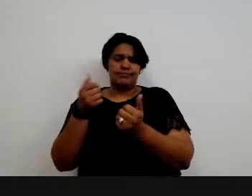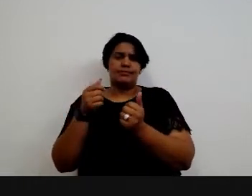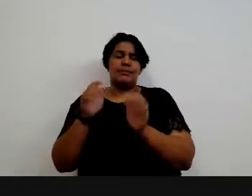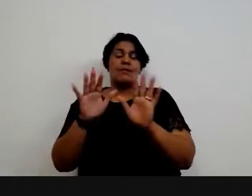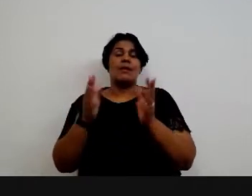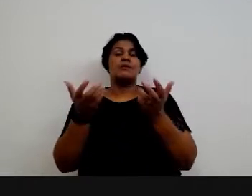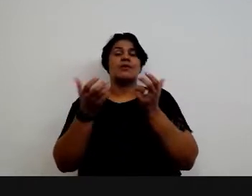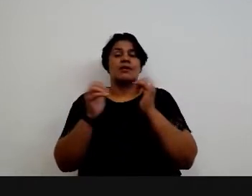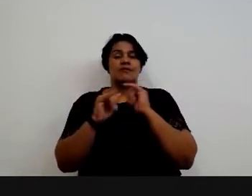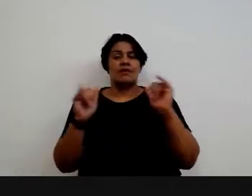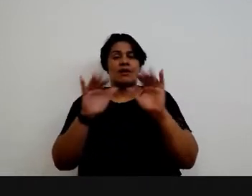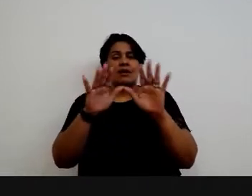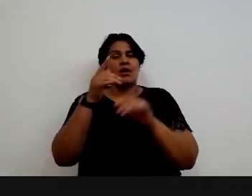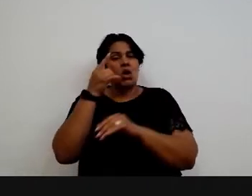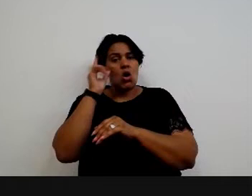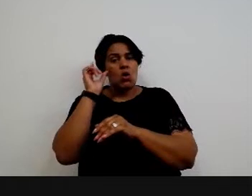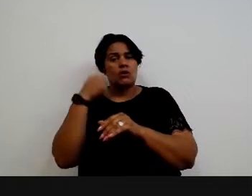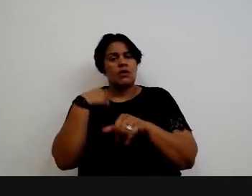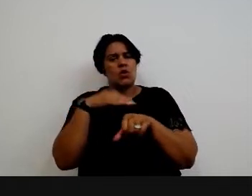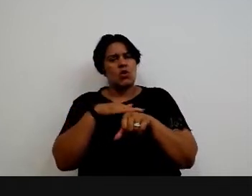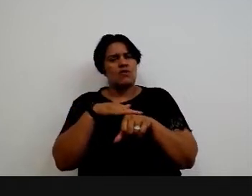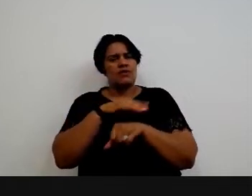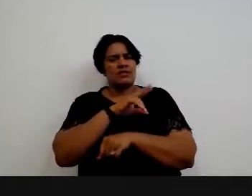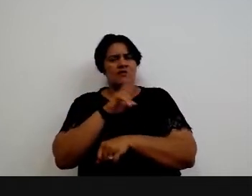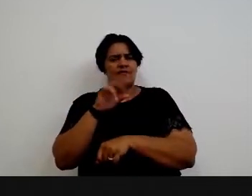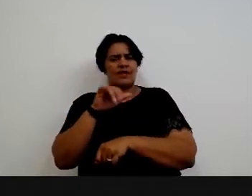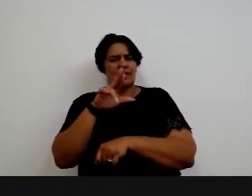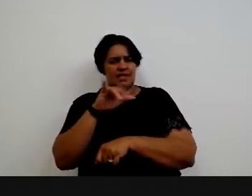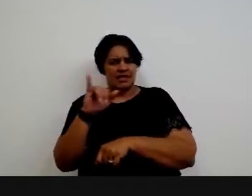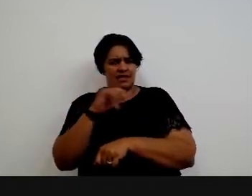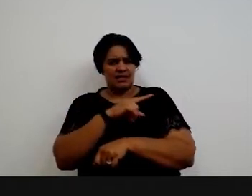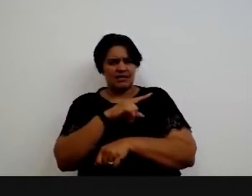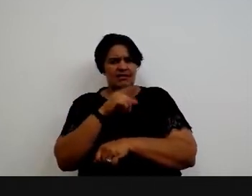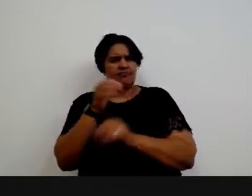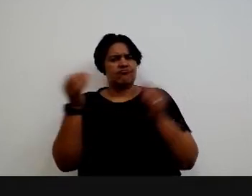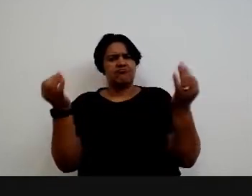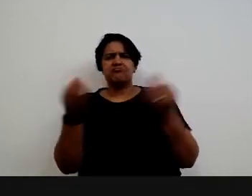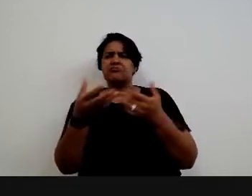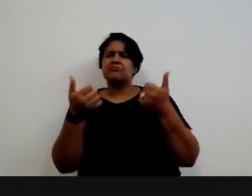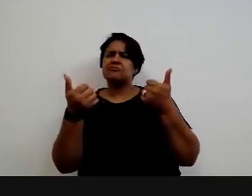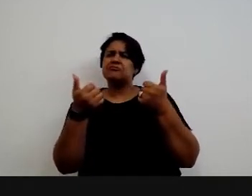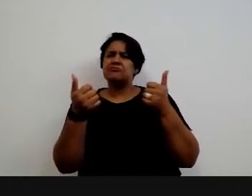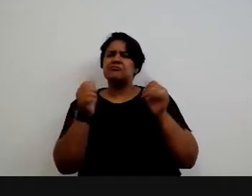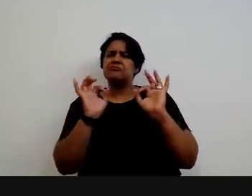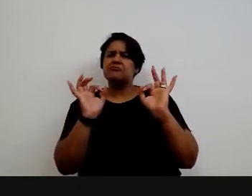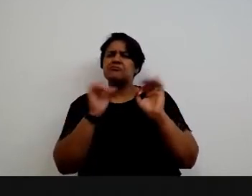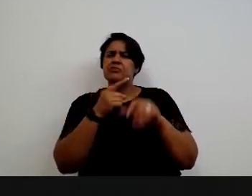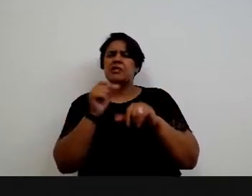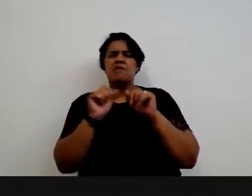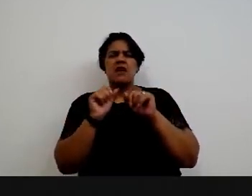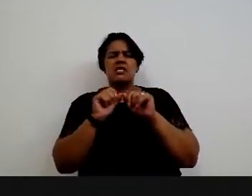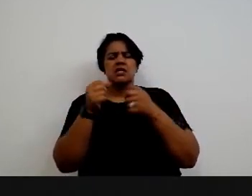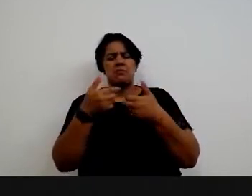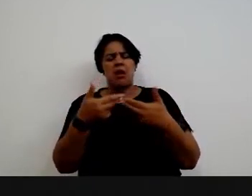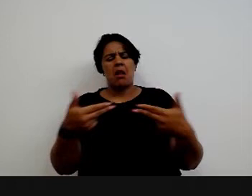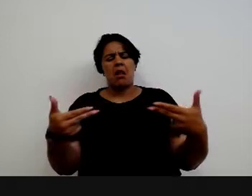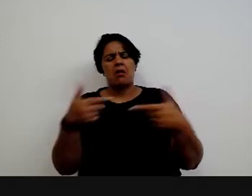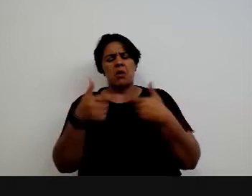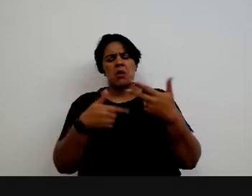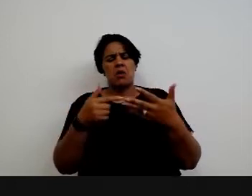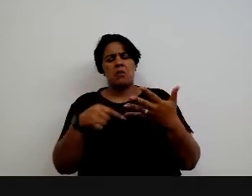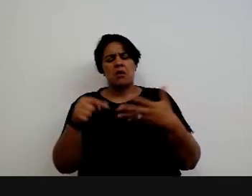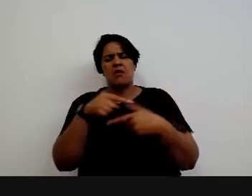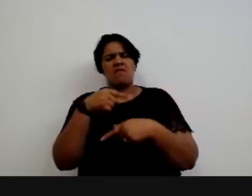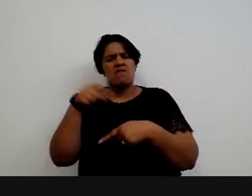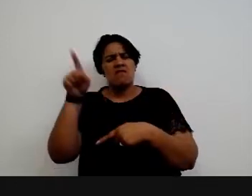que ontem, quando eu estava conversando com o Vini, eu falei que coisa mais linda, esse menino pronto, esse menino fazendo tudo isso, indo para os